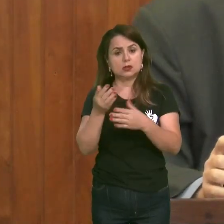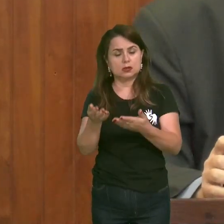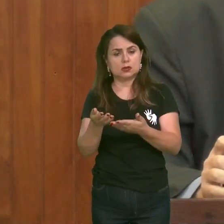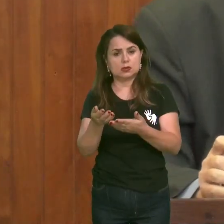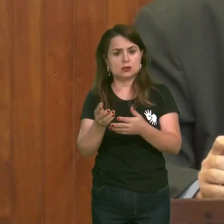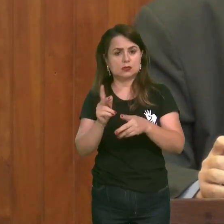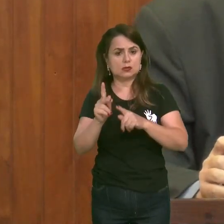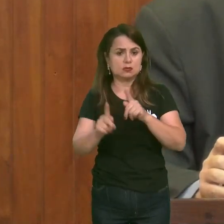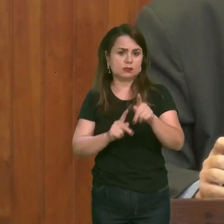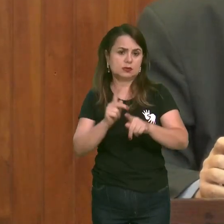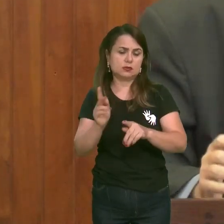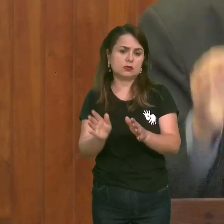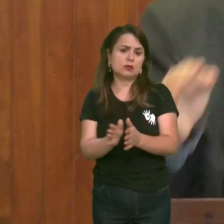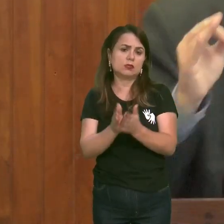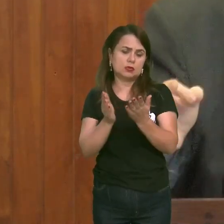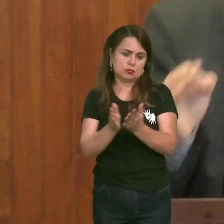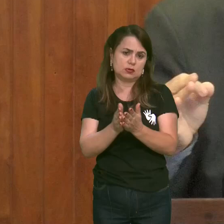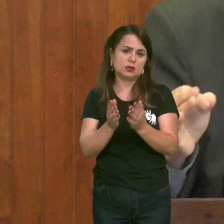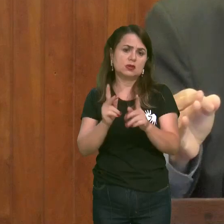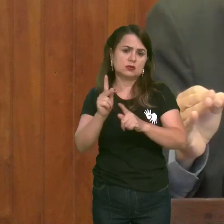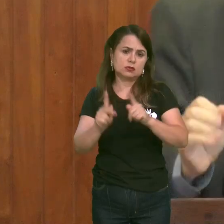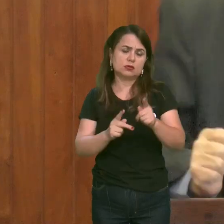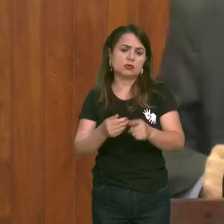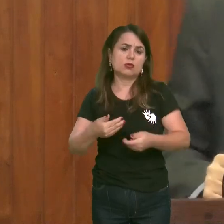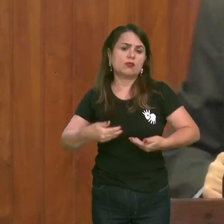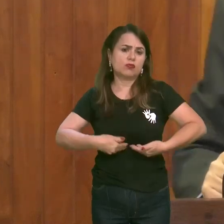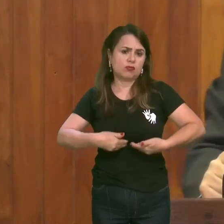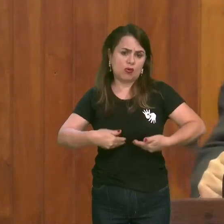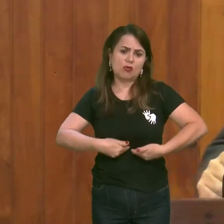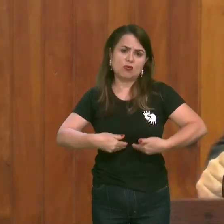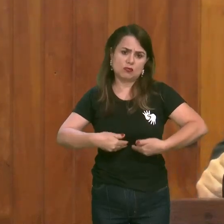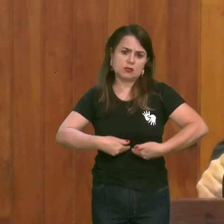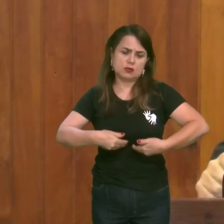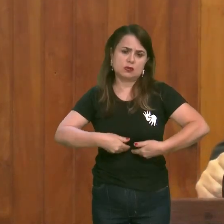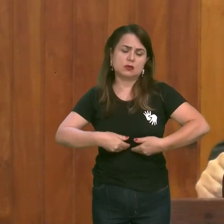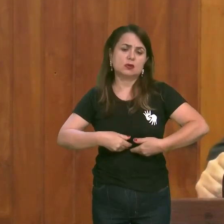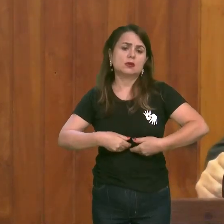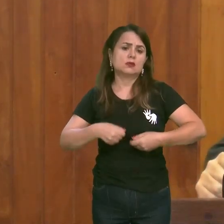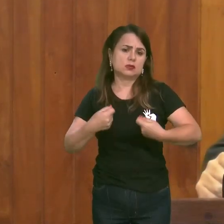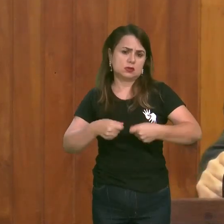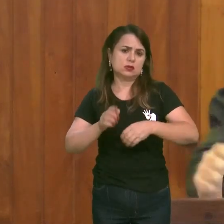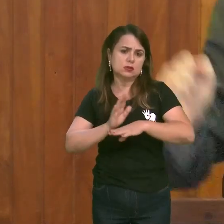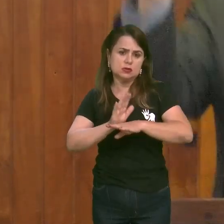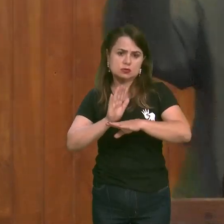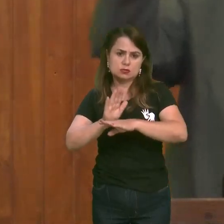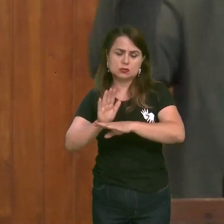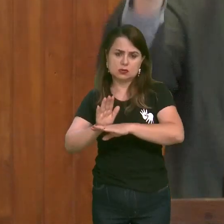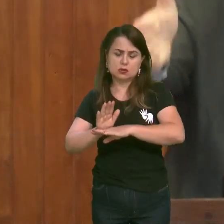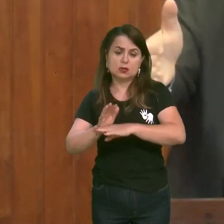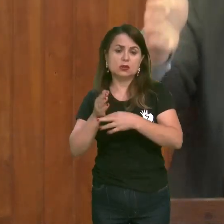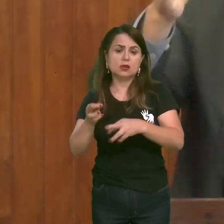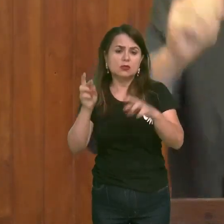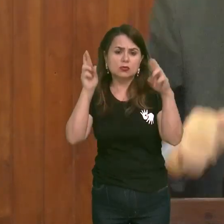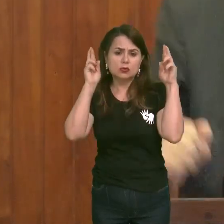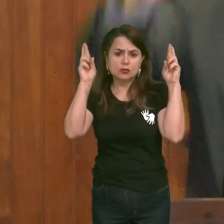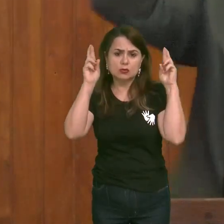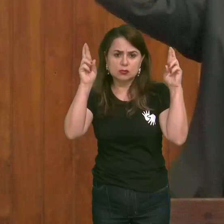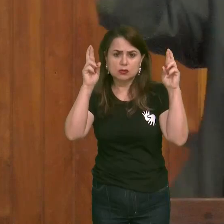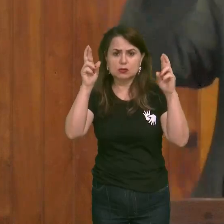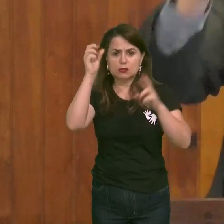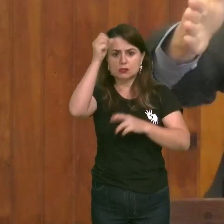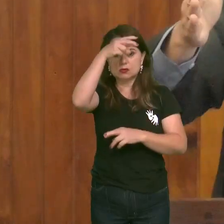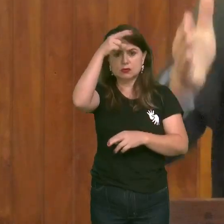para essa população que passa a fome literalmente e cada dia maior o número dessas pessoas que o prefeito possa achar